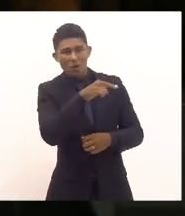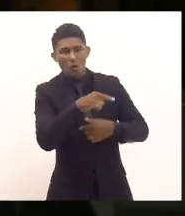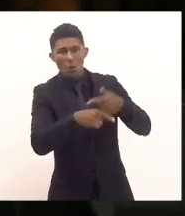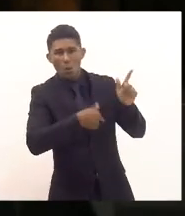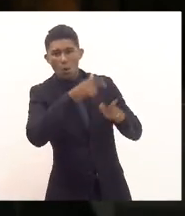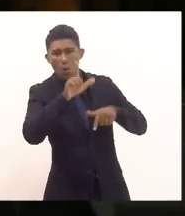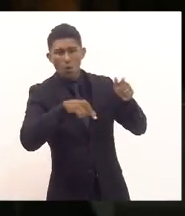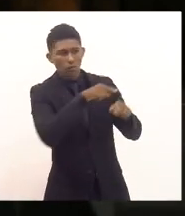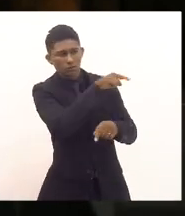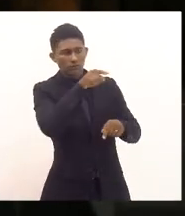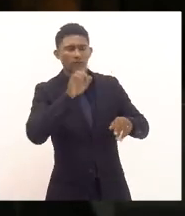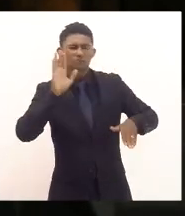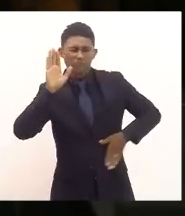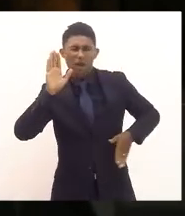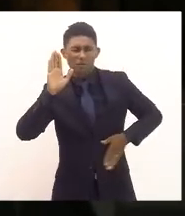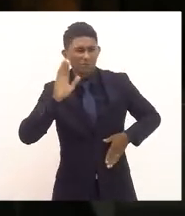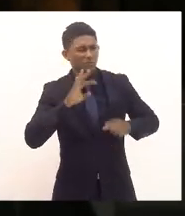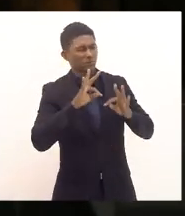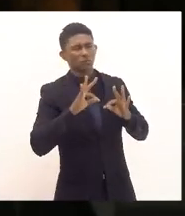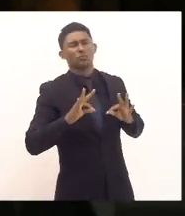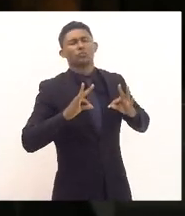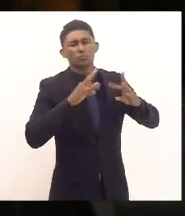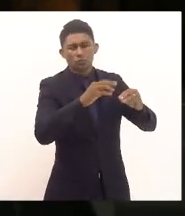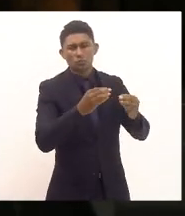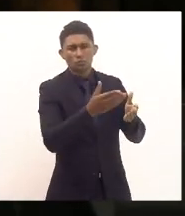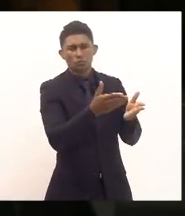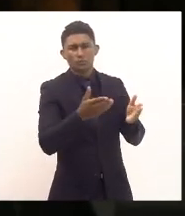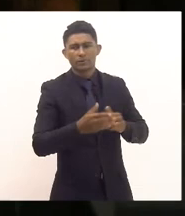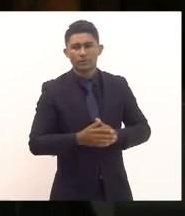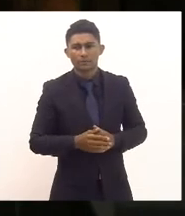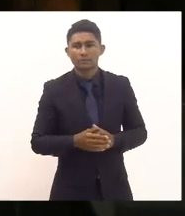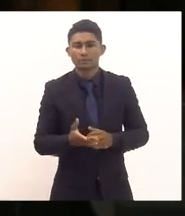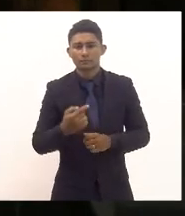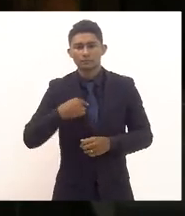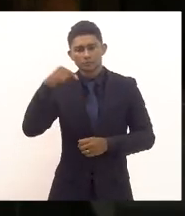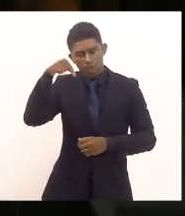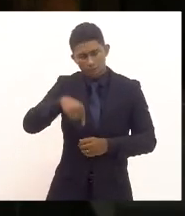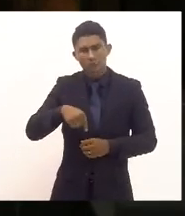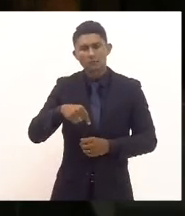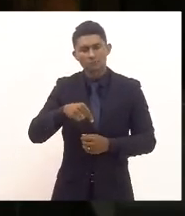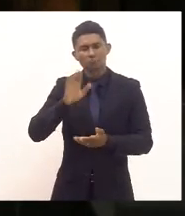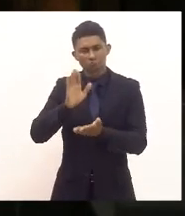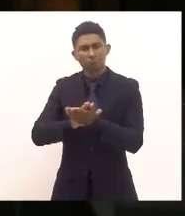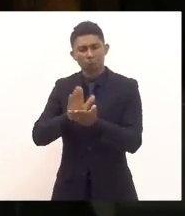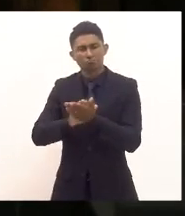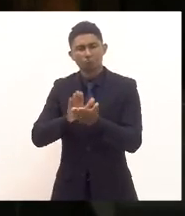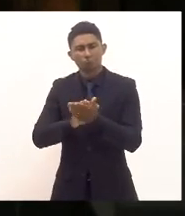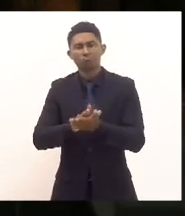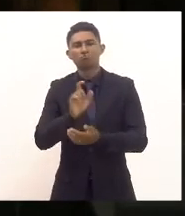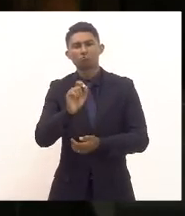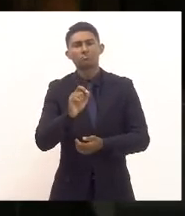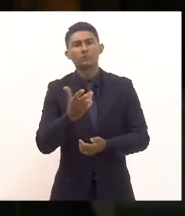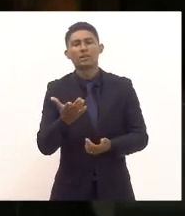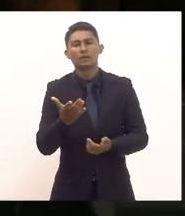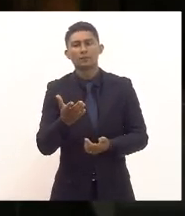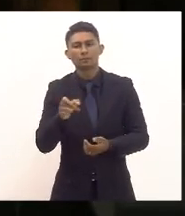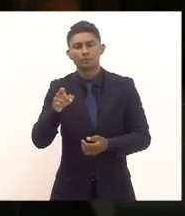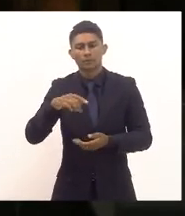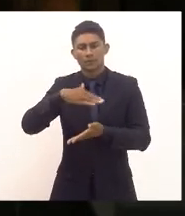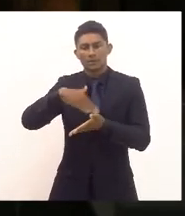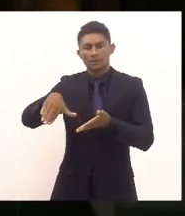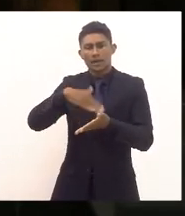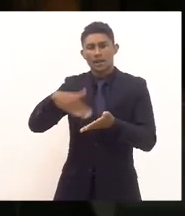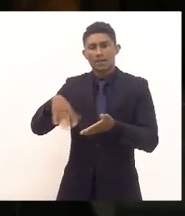farinha do mesmo saco tudo vagabundo então aqui eu quero parabenizar na ocasião de Jacarezinho o